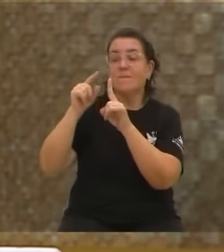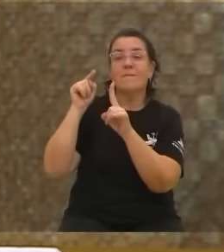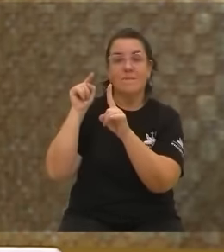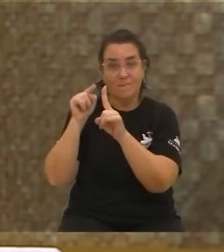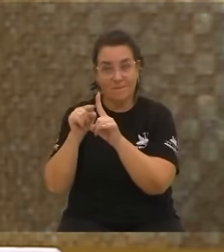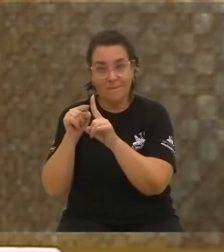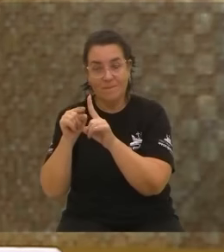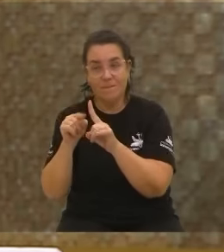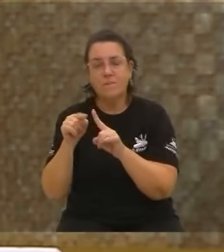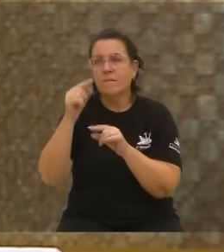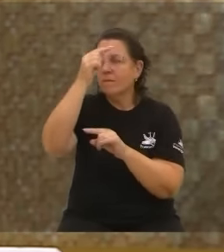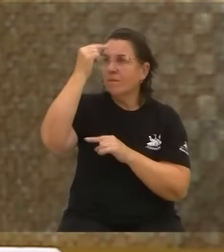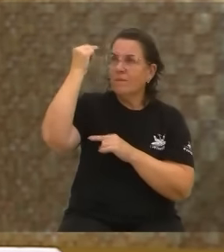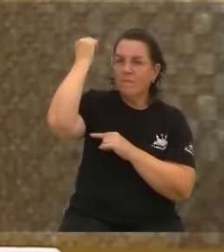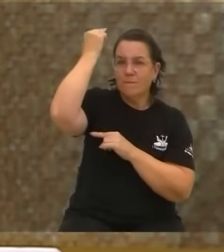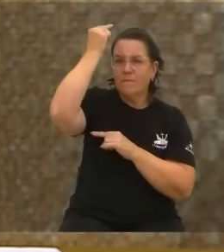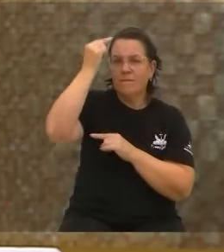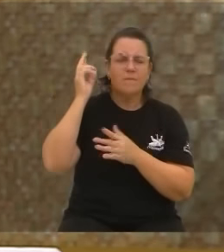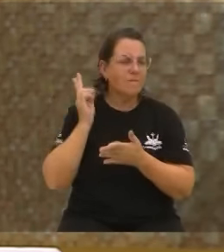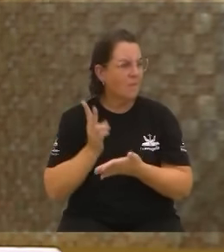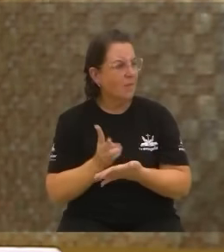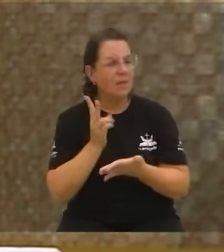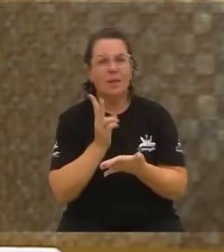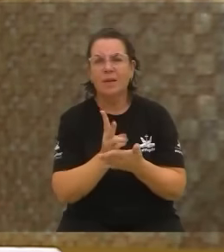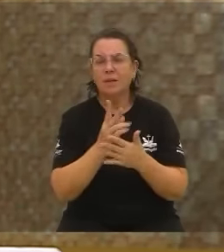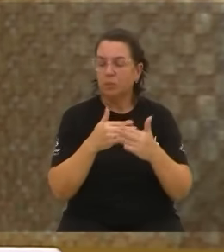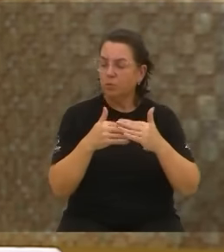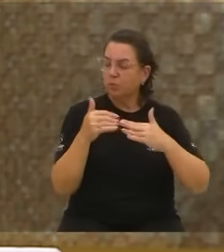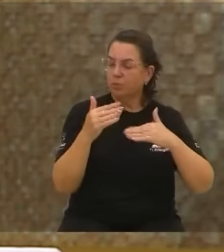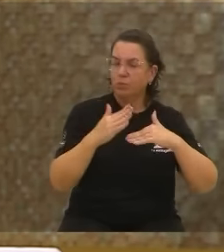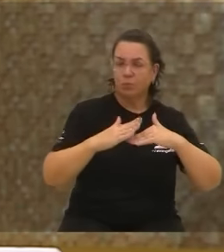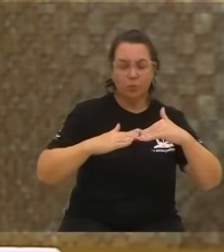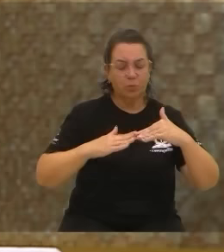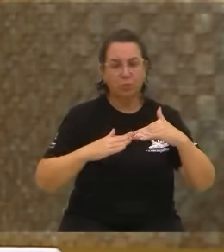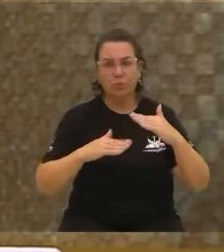é santidade em toda obra que Ele